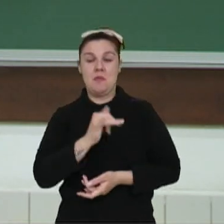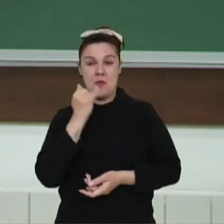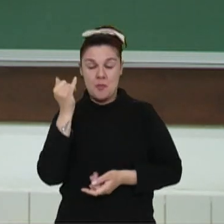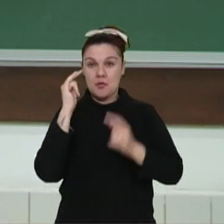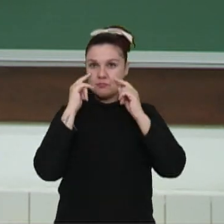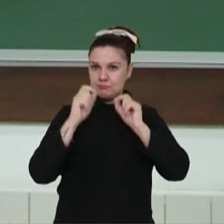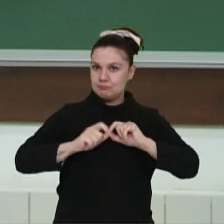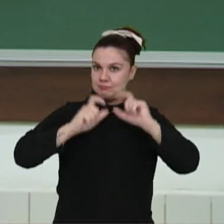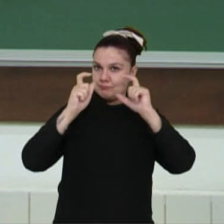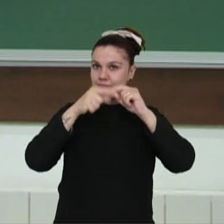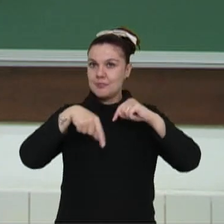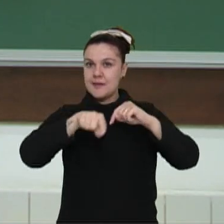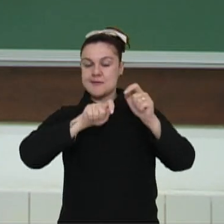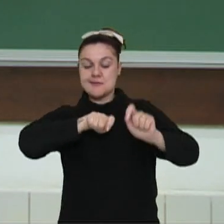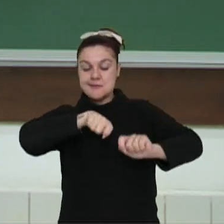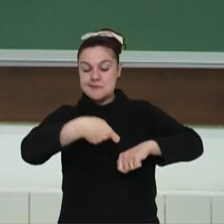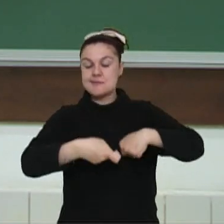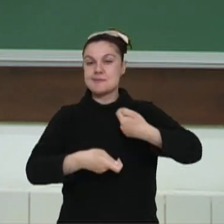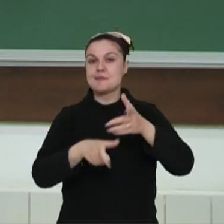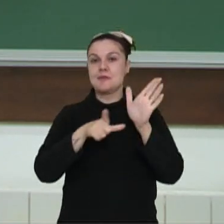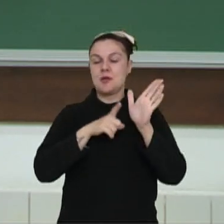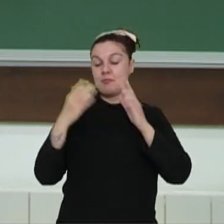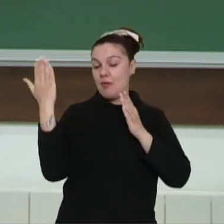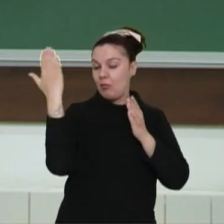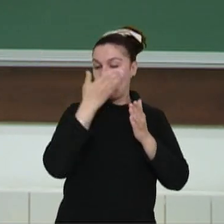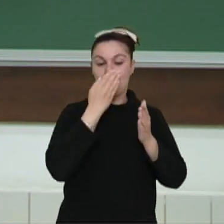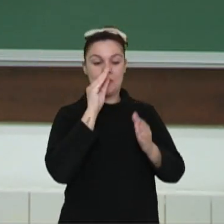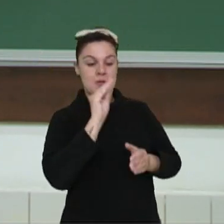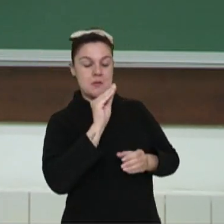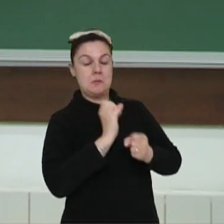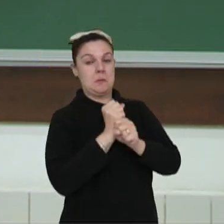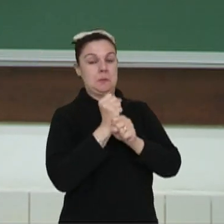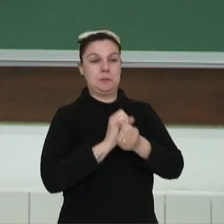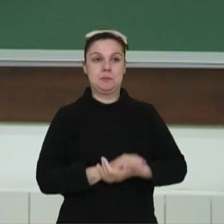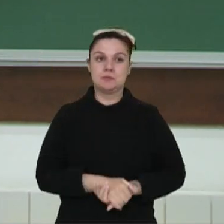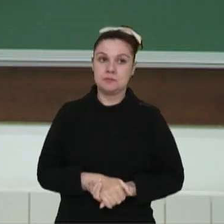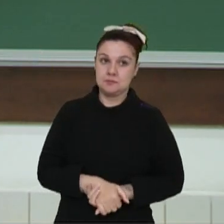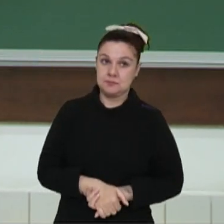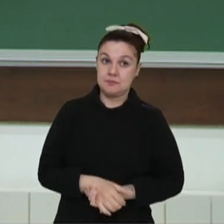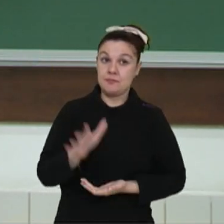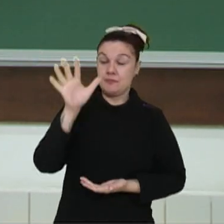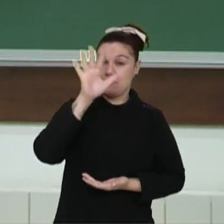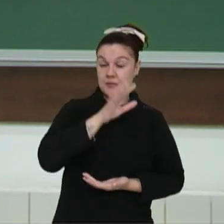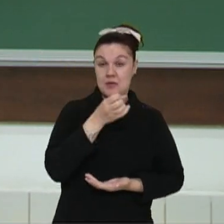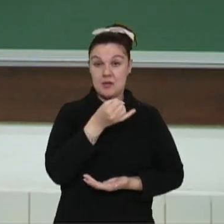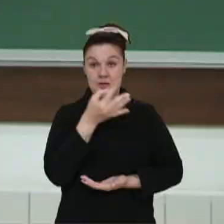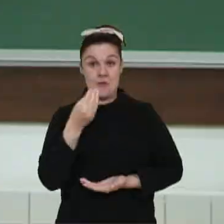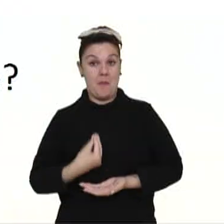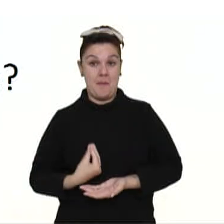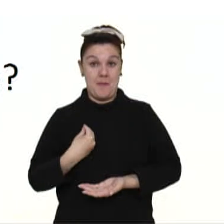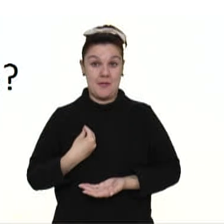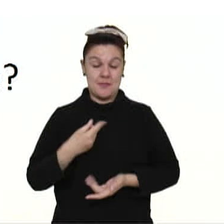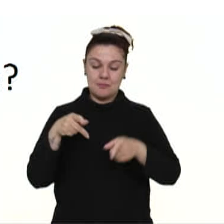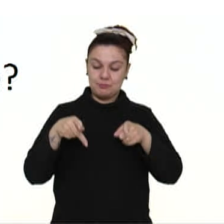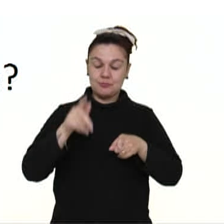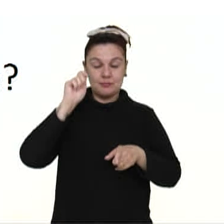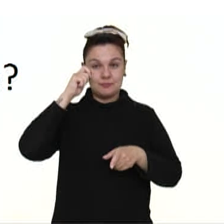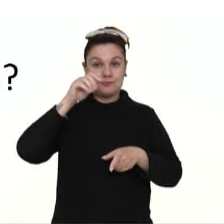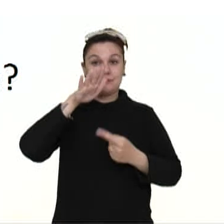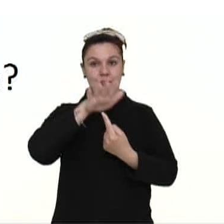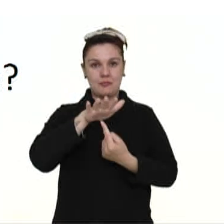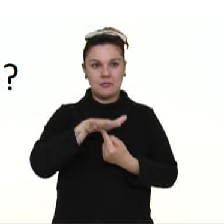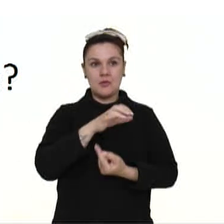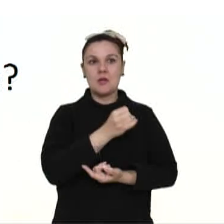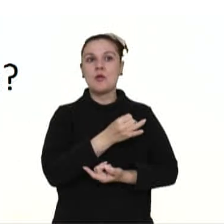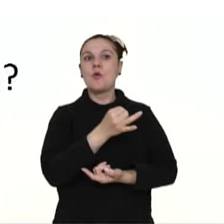ressaltar esses símbolos que foram invisibilizados por muito tempo. Esses são só alguns símbolos da presença afro-paranaense. Que